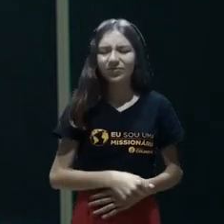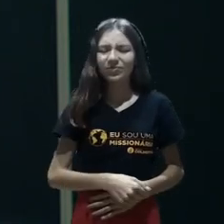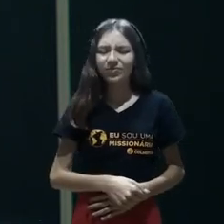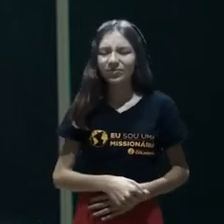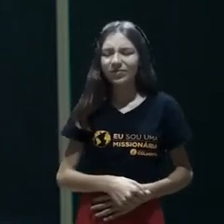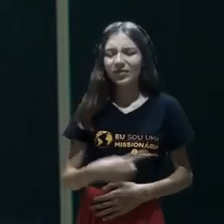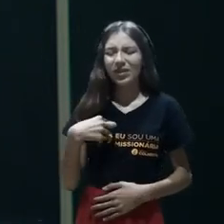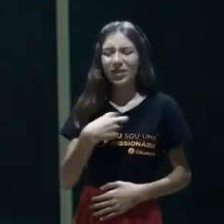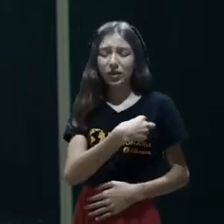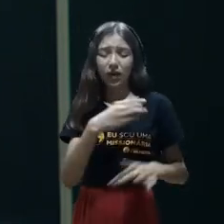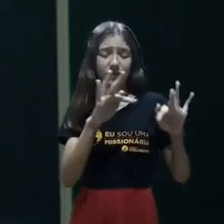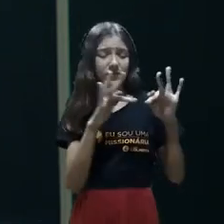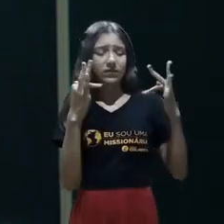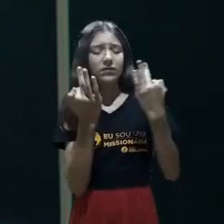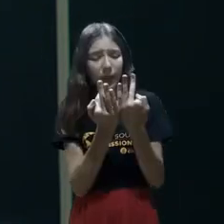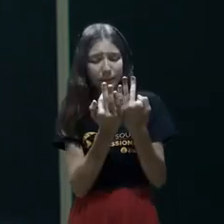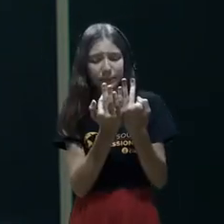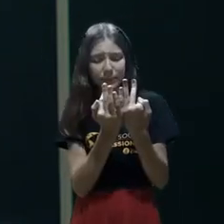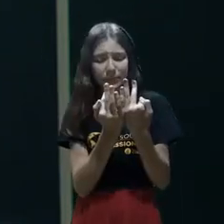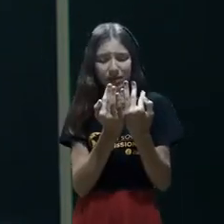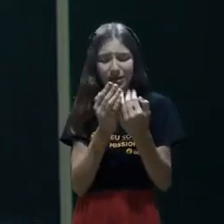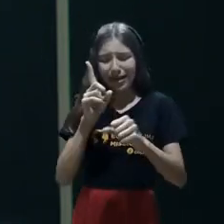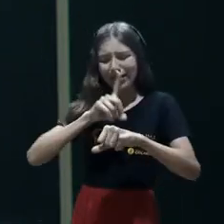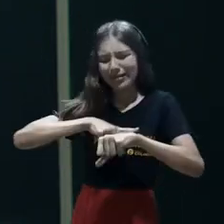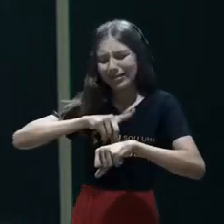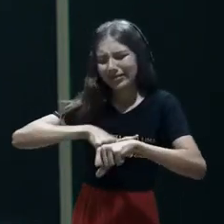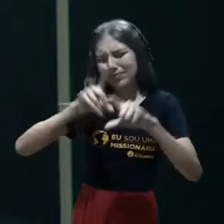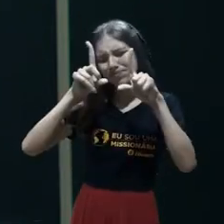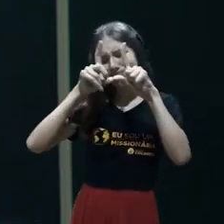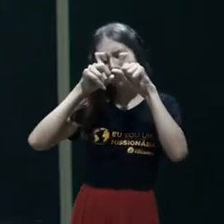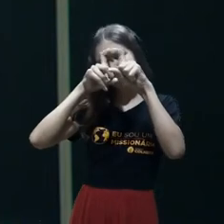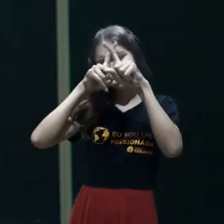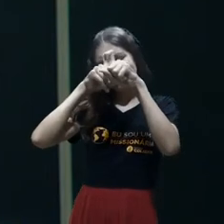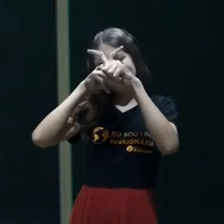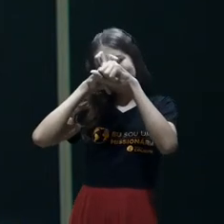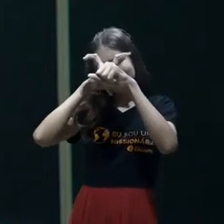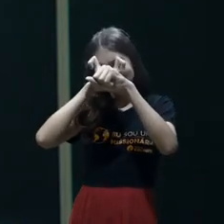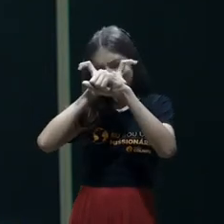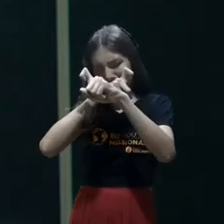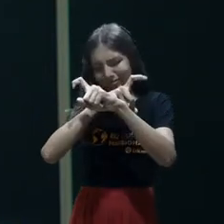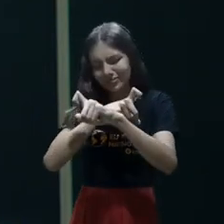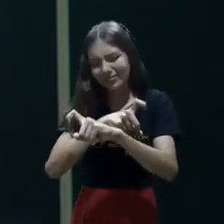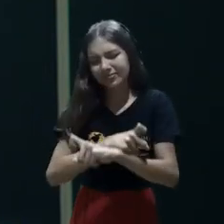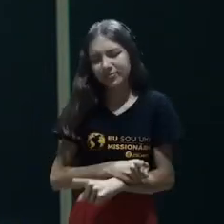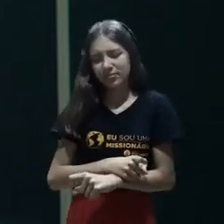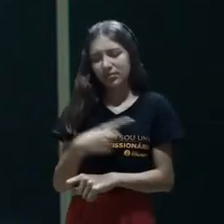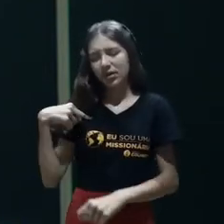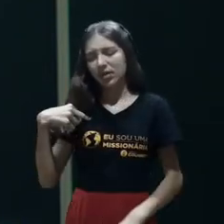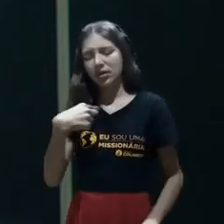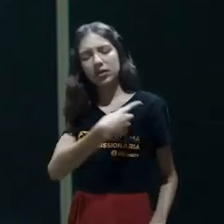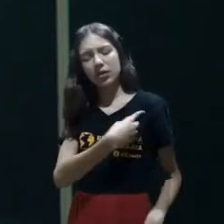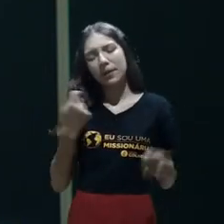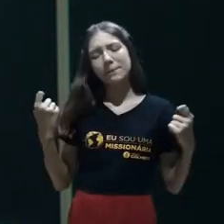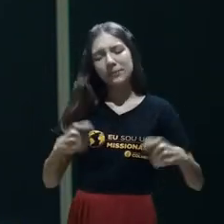parentes nossos que estão passando pelo vale, pelo deserto. E a nossa arma, Papai querido, é a